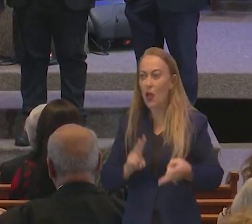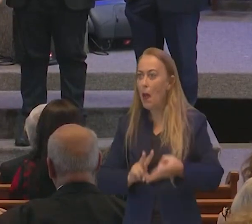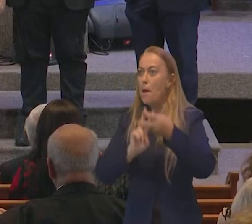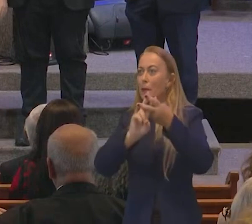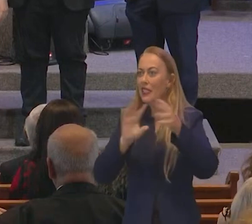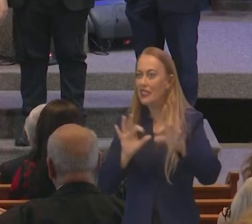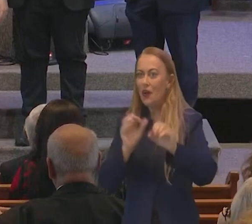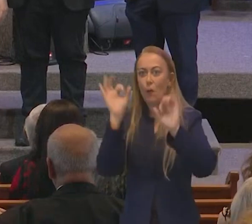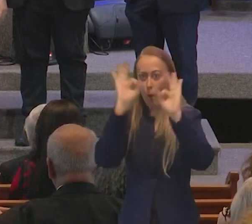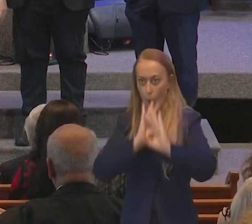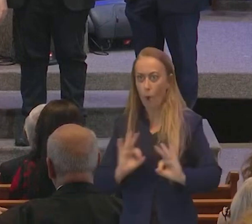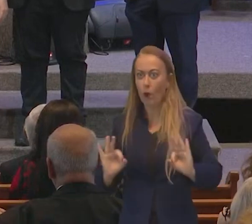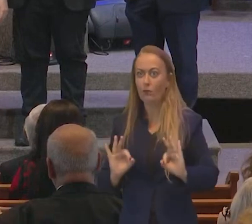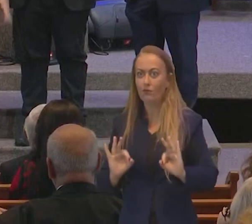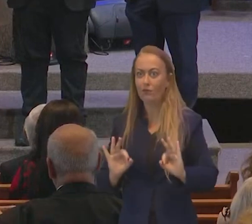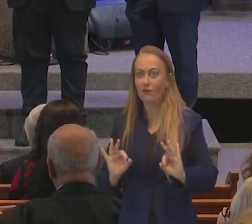solto.